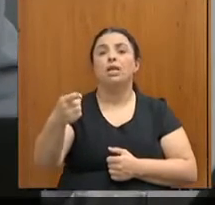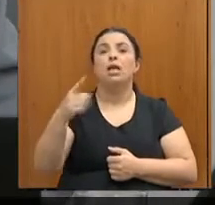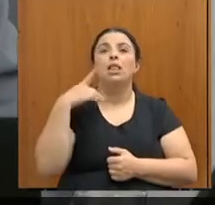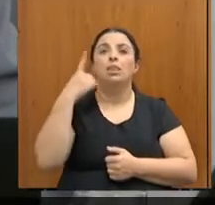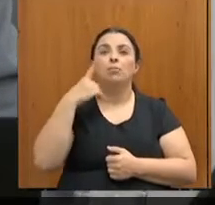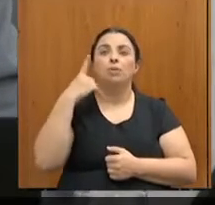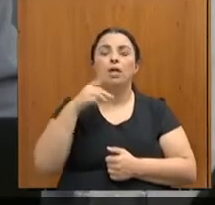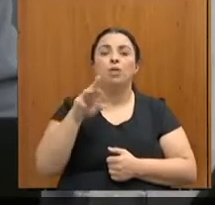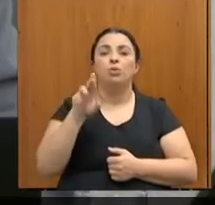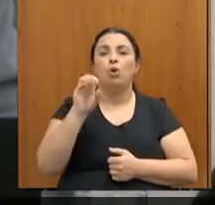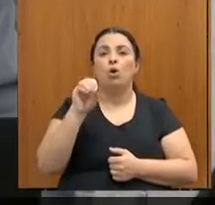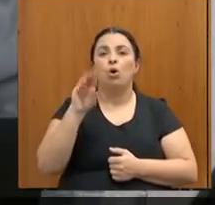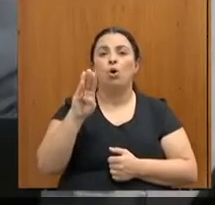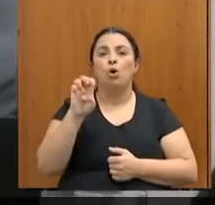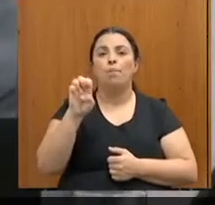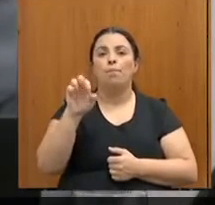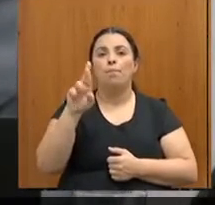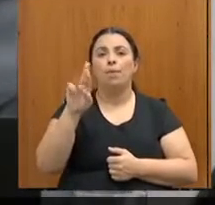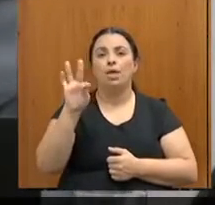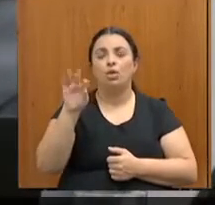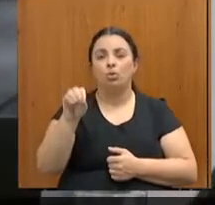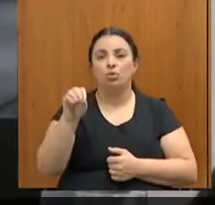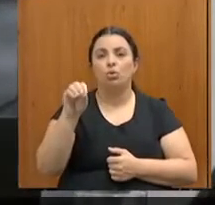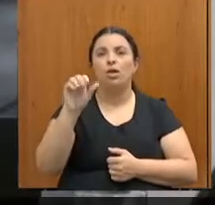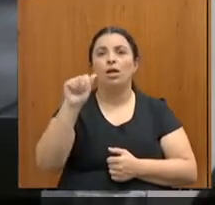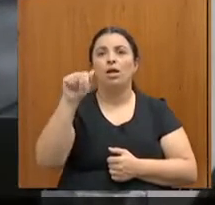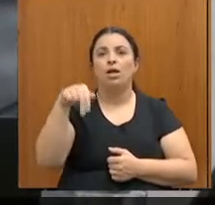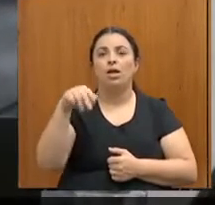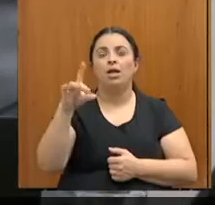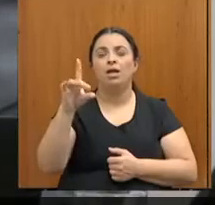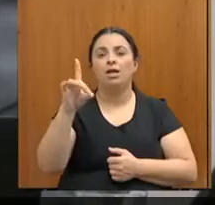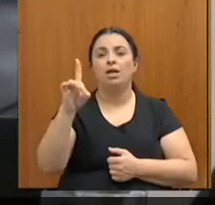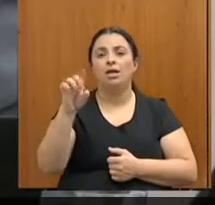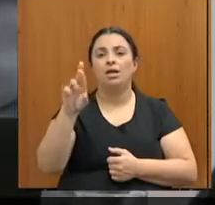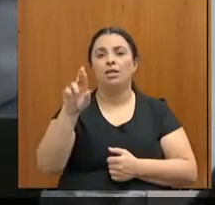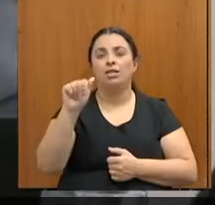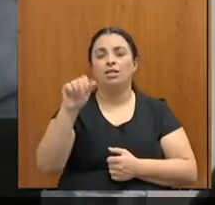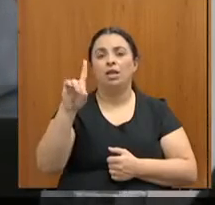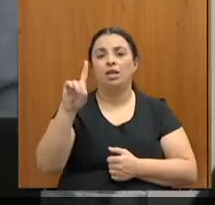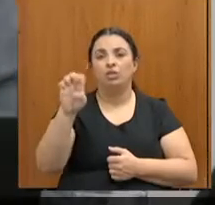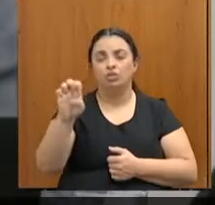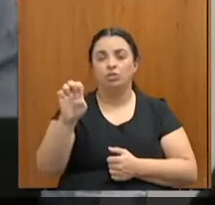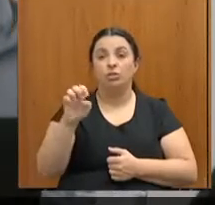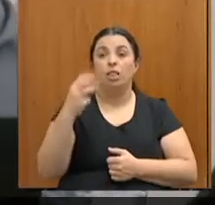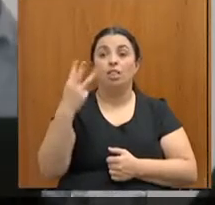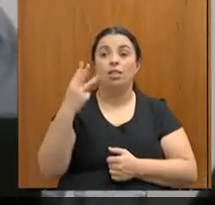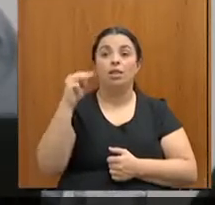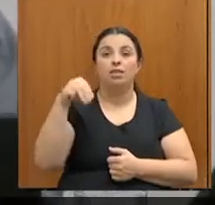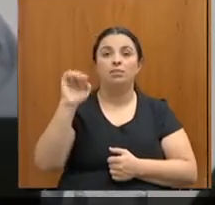Roberto Andrade por 3 minutos E aí